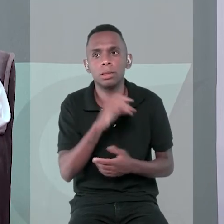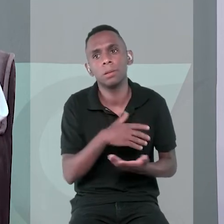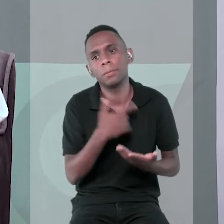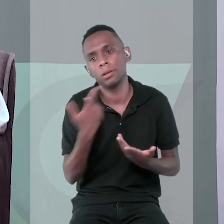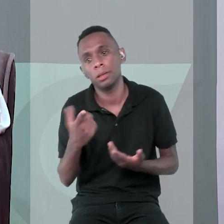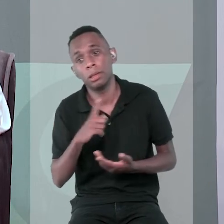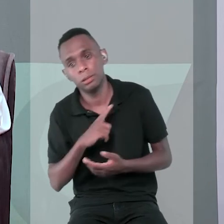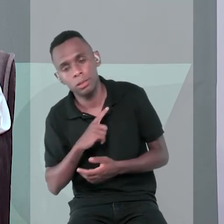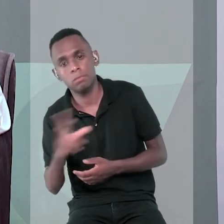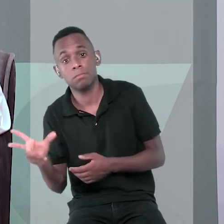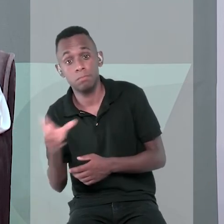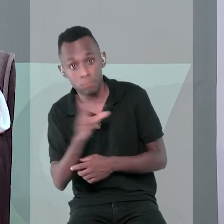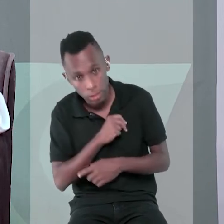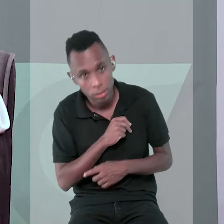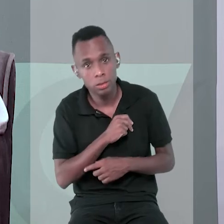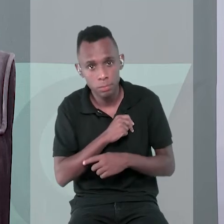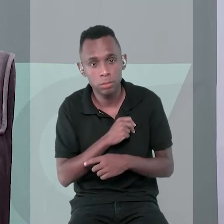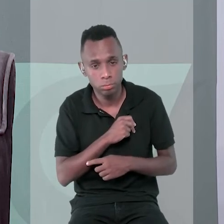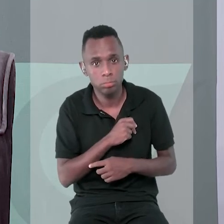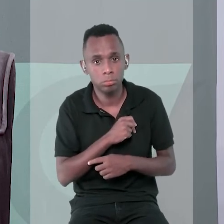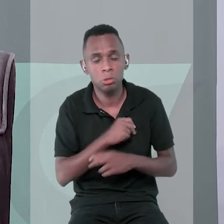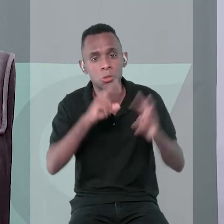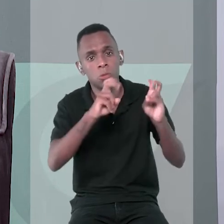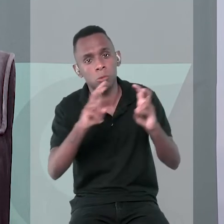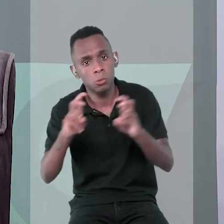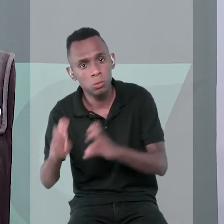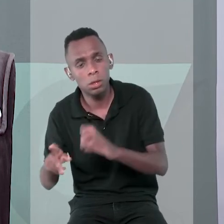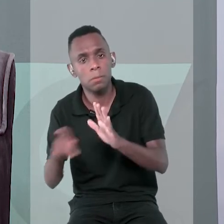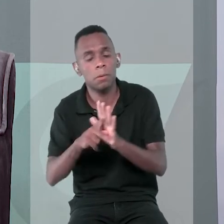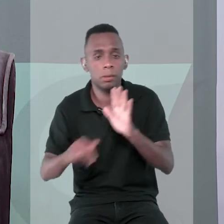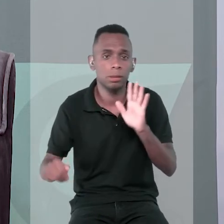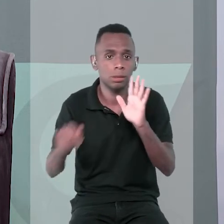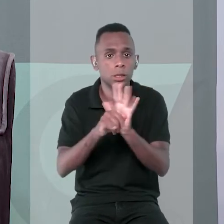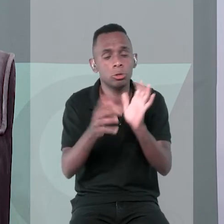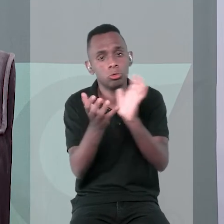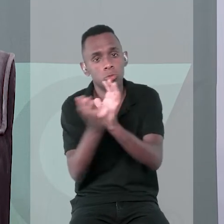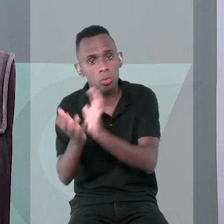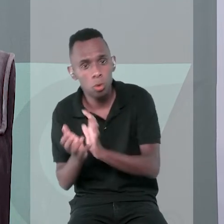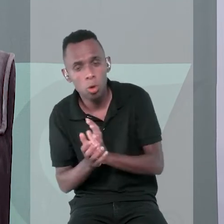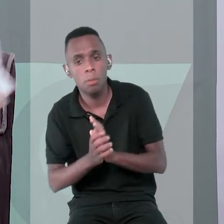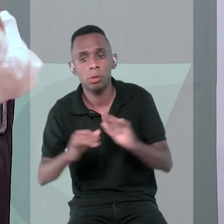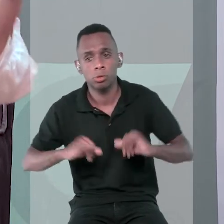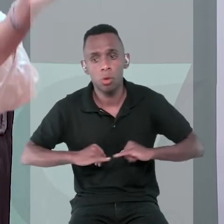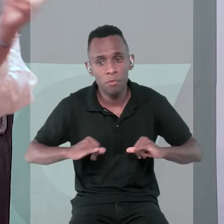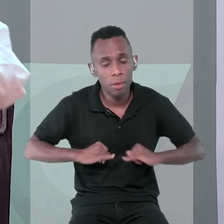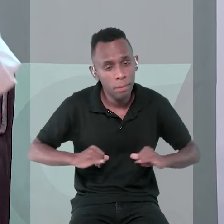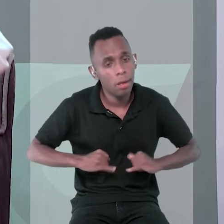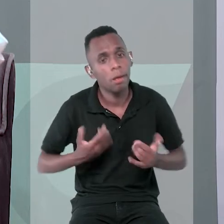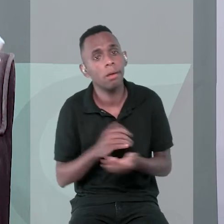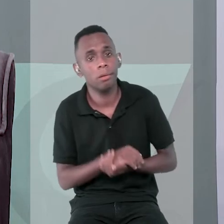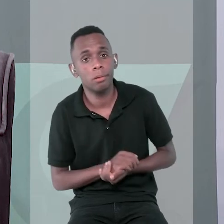ele tem o mérito, isso tem o mérito, de levantar as questões identitárias dos grupos e suas dores, suas,